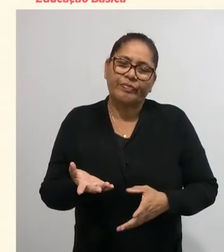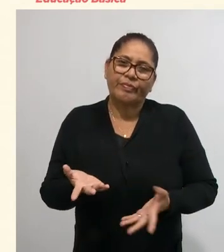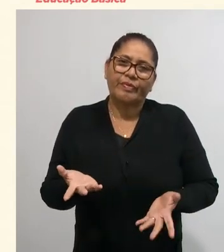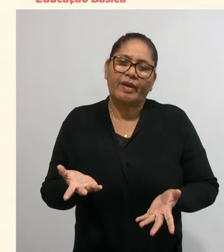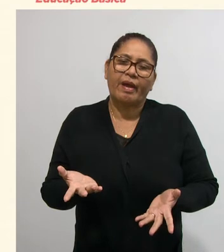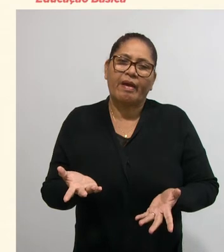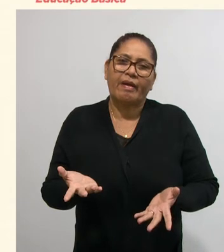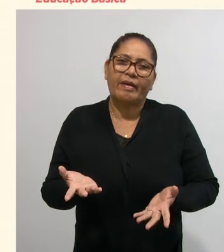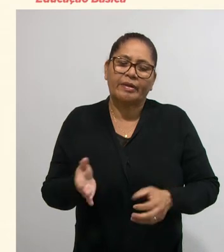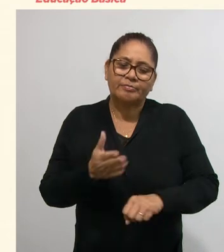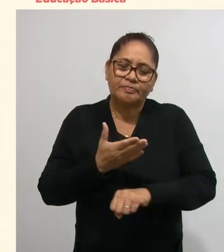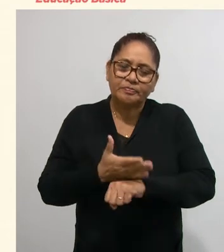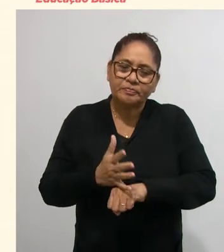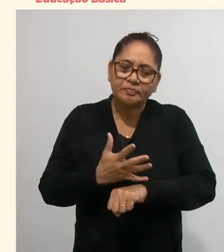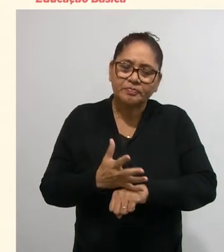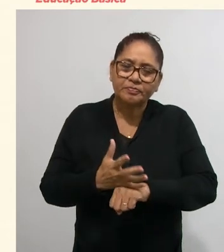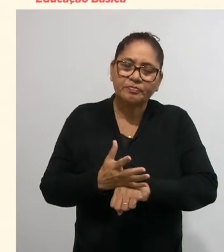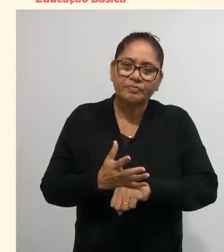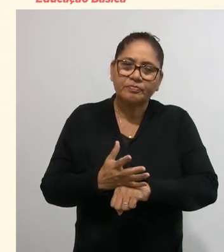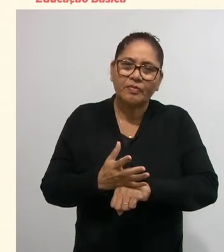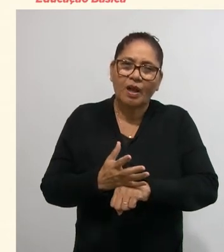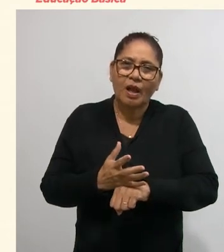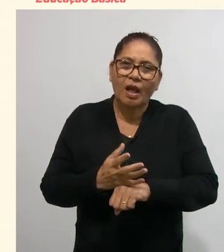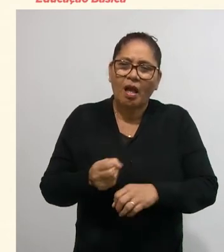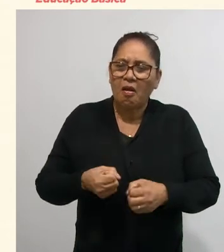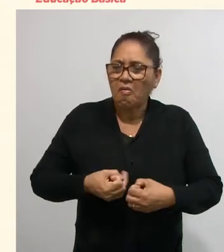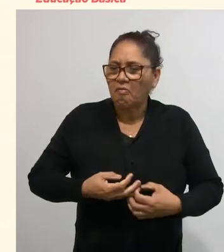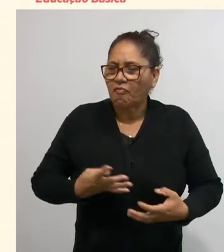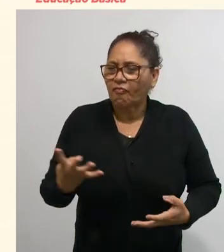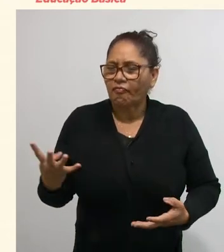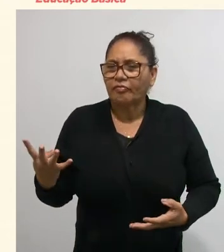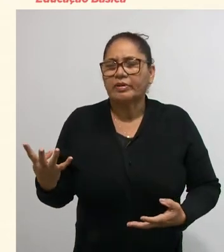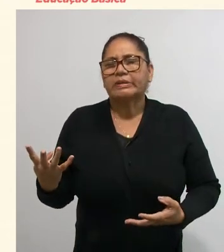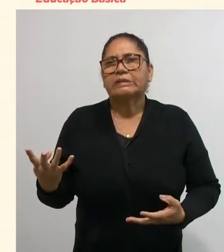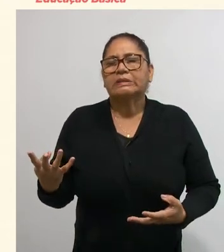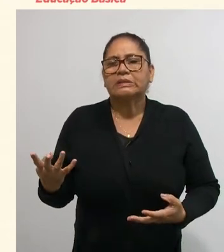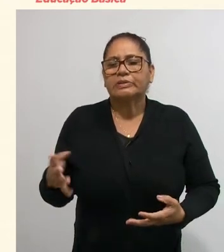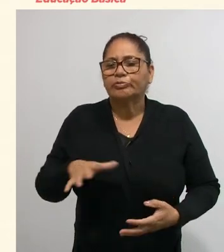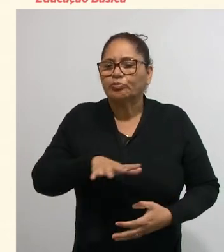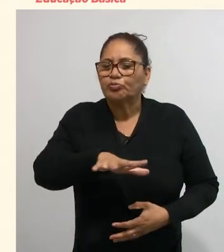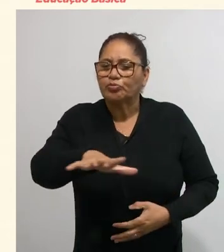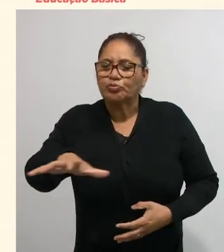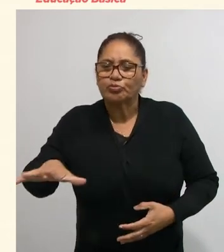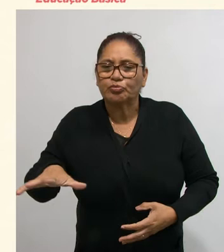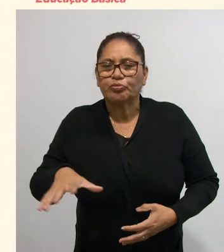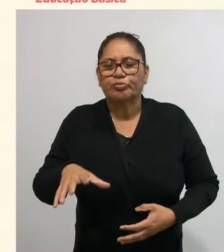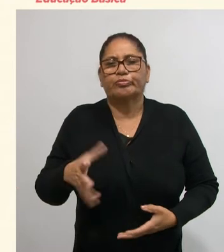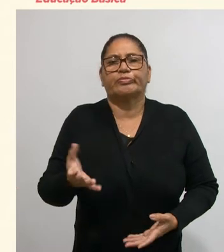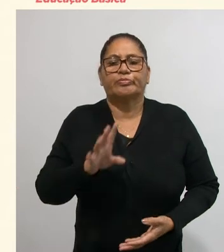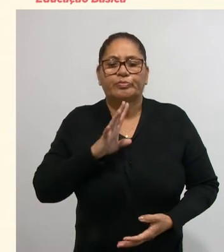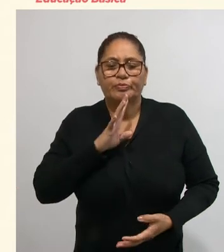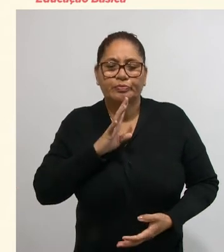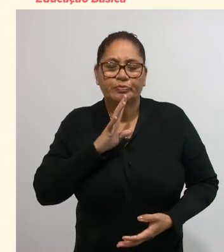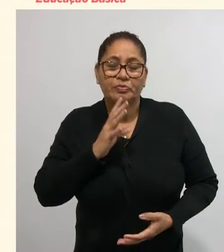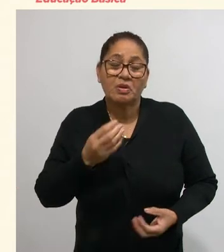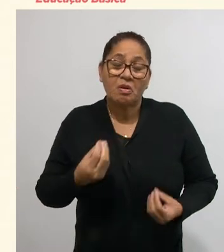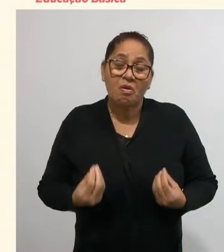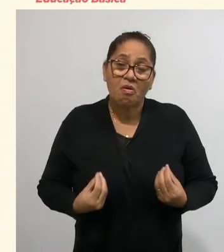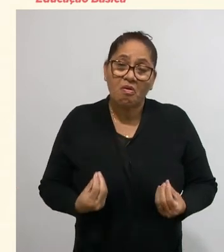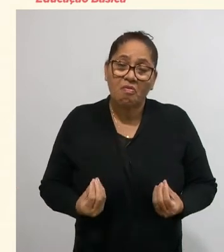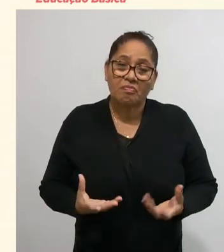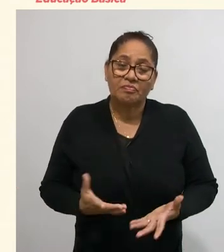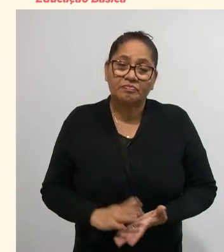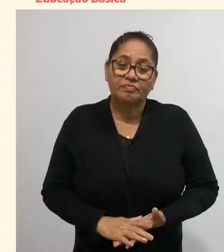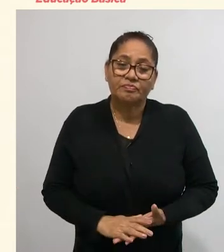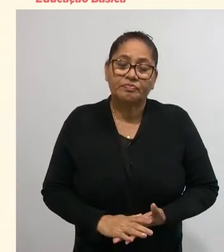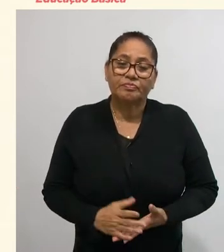teórica na nossa prática enumerar os diferentes em diferentes áreas de conhecimento e essas diferentes